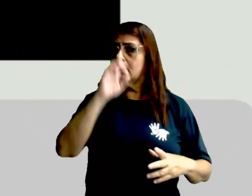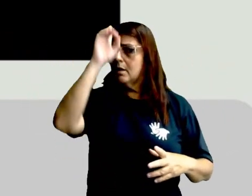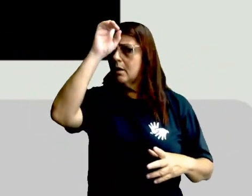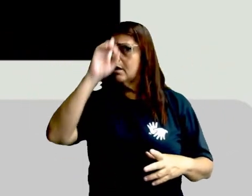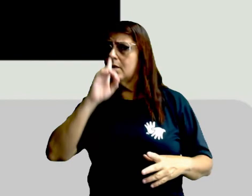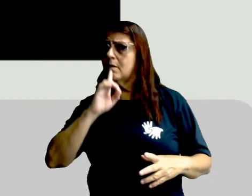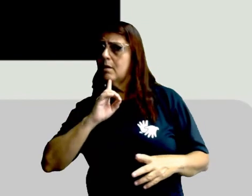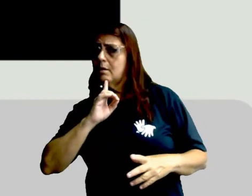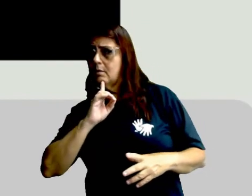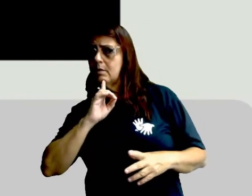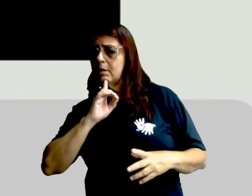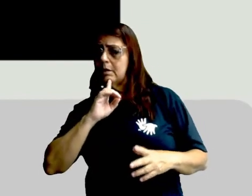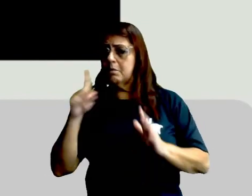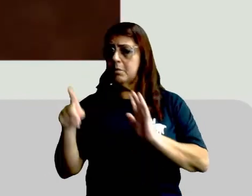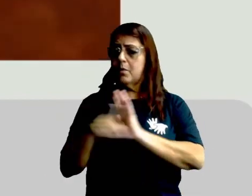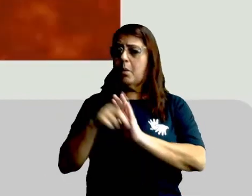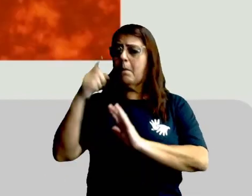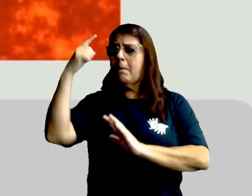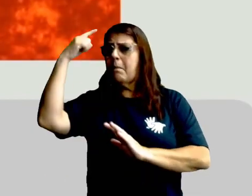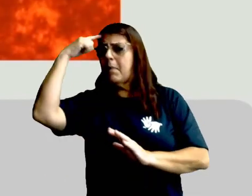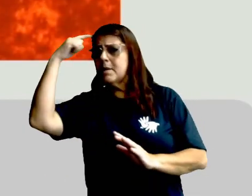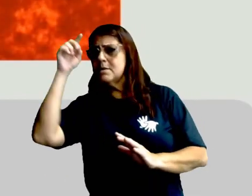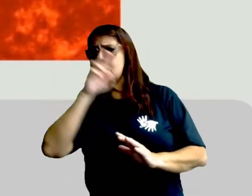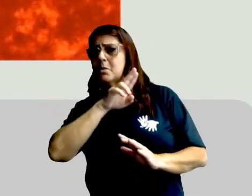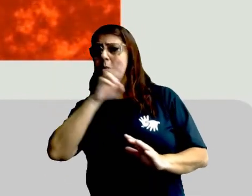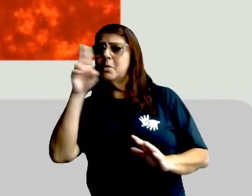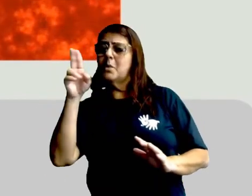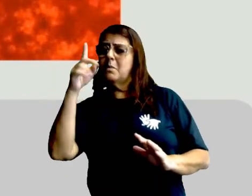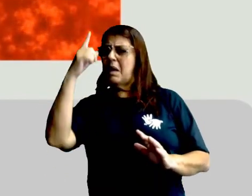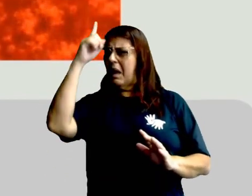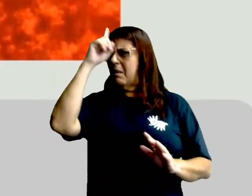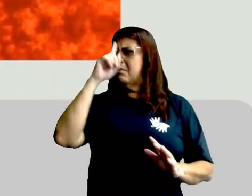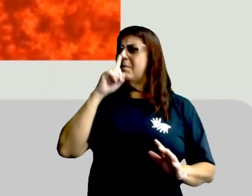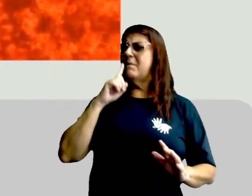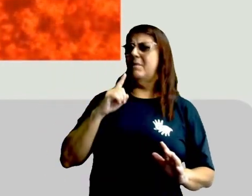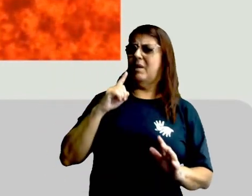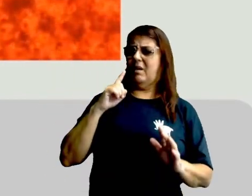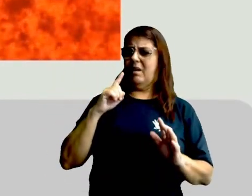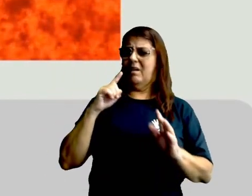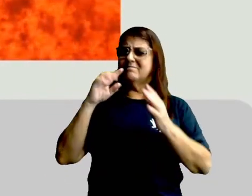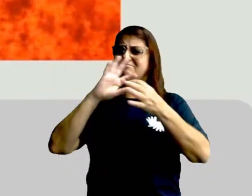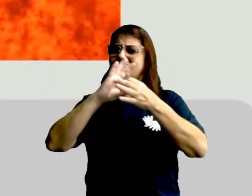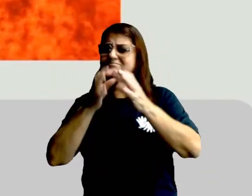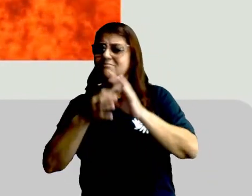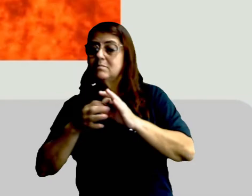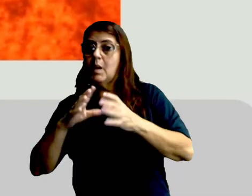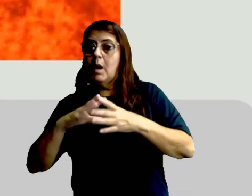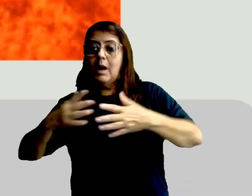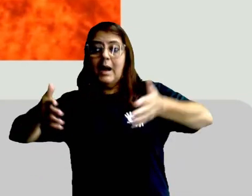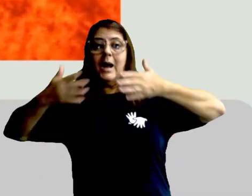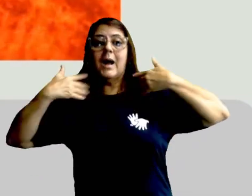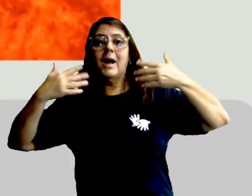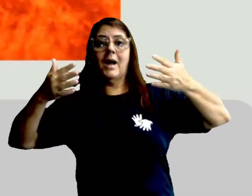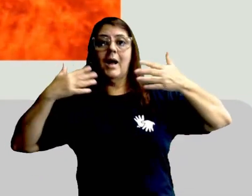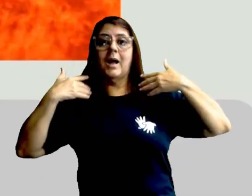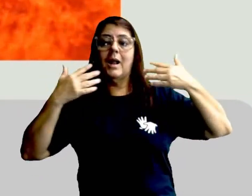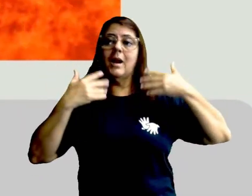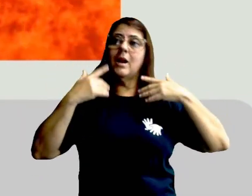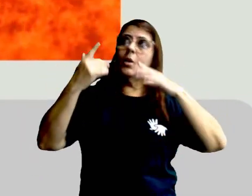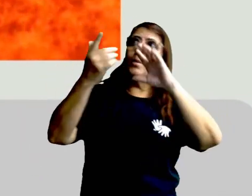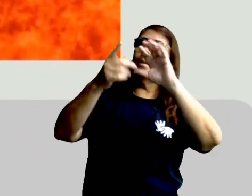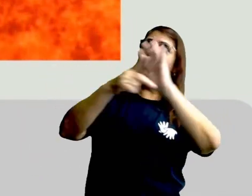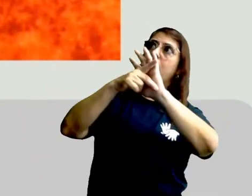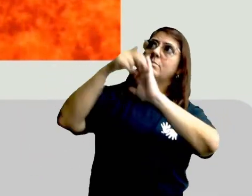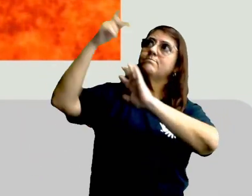nosso astro leva essa cor em sua categoria, pois a cor amarela está relacionada à temperatura superficial